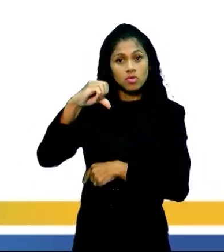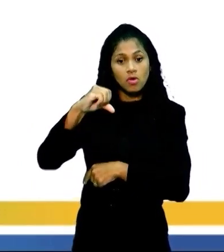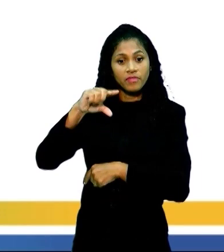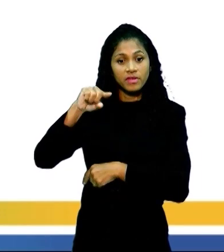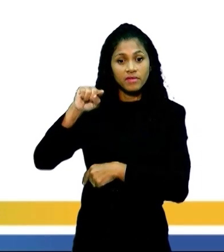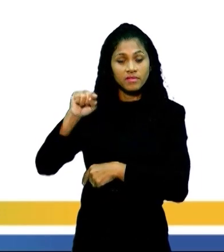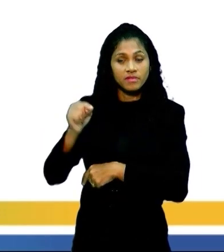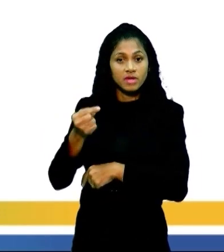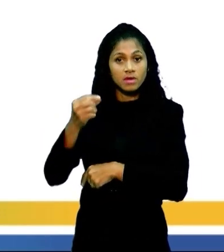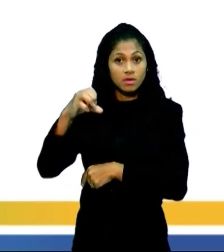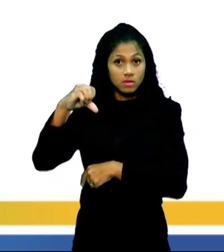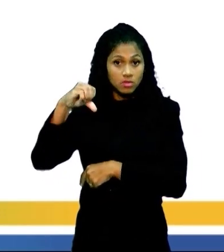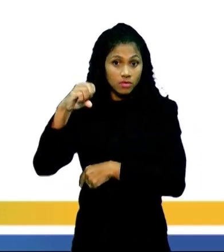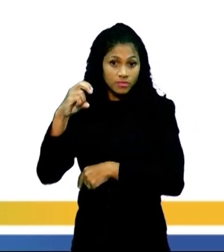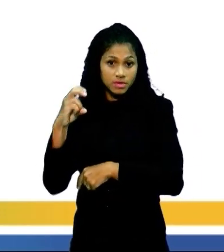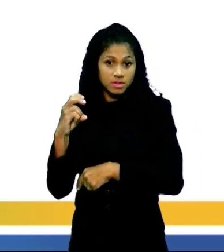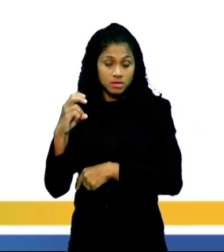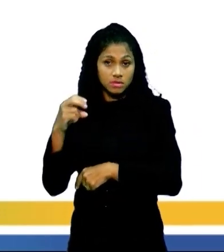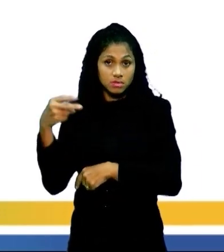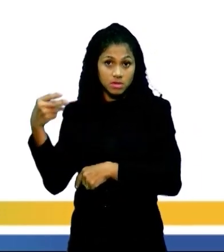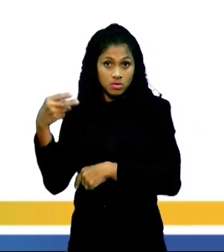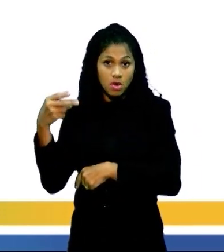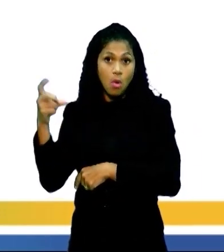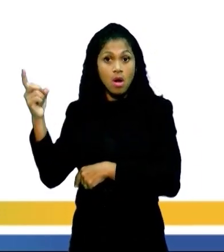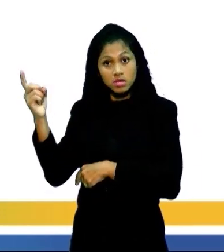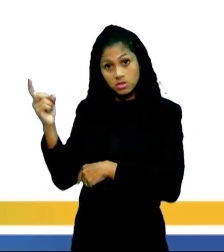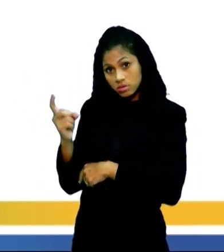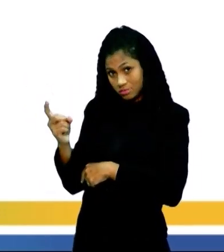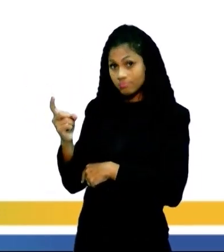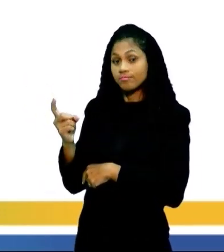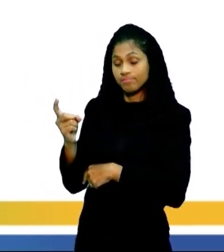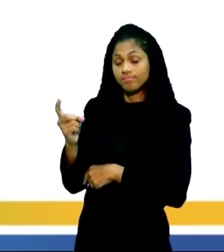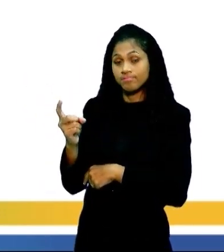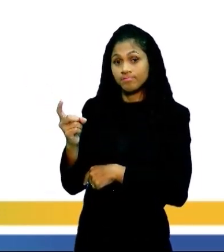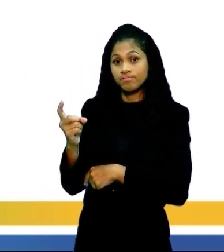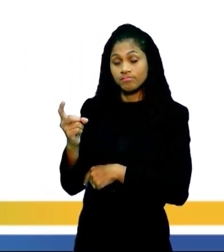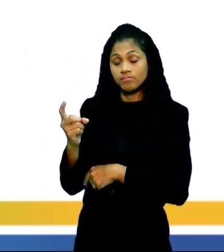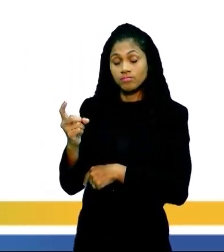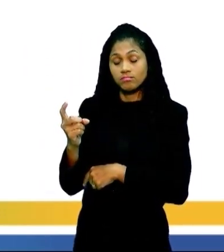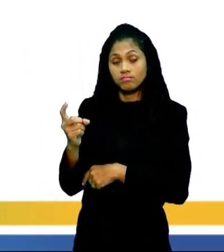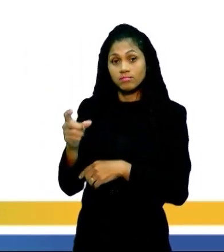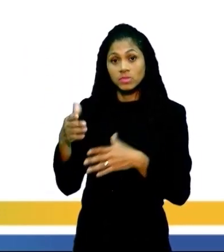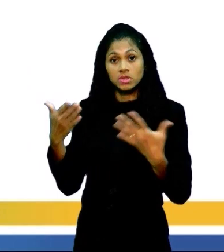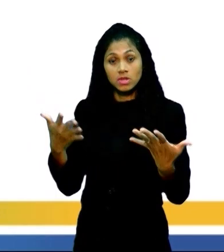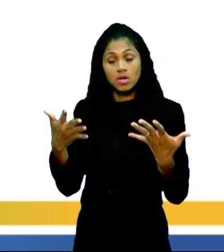9,95, que é igual a x. Ou seja, o novo valor aí do amendoim,